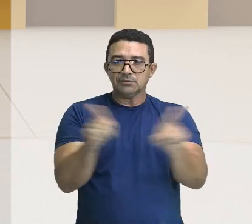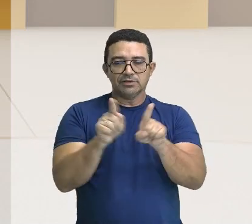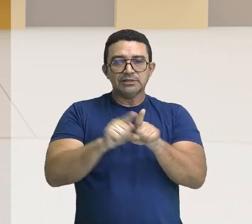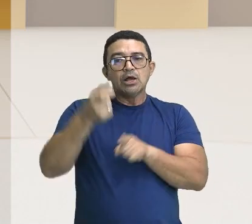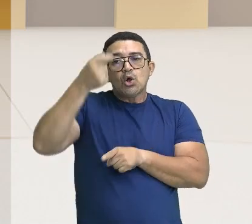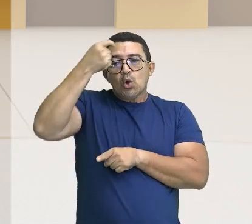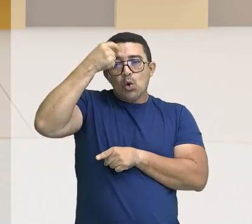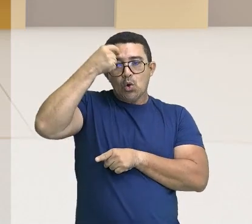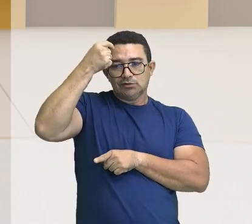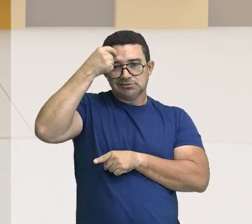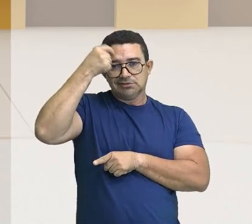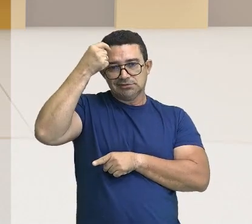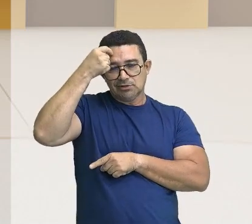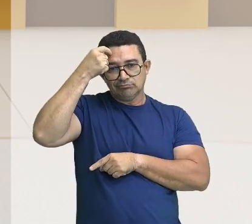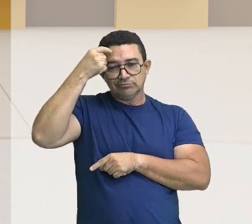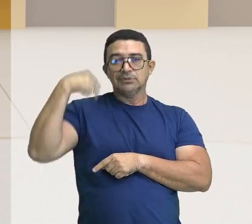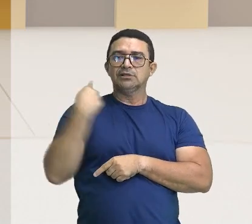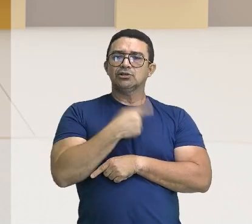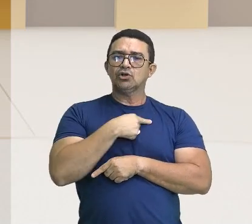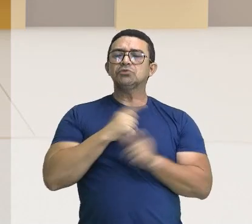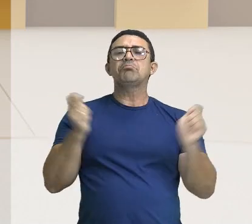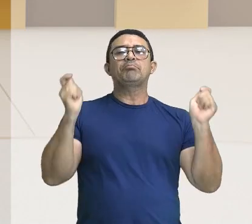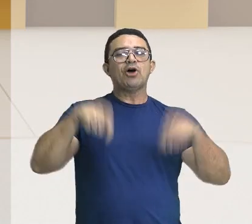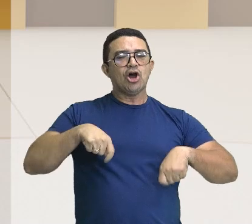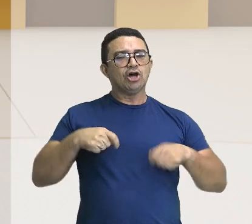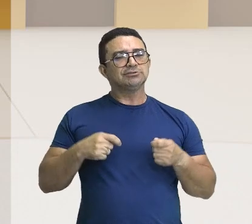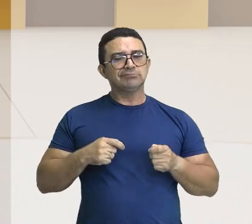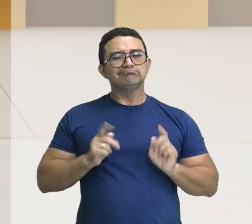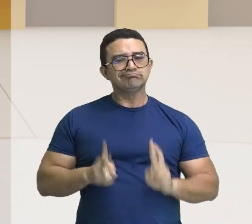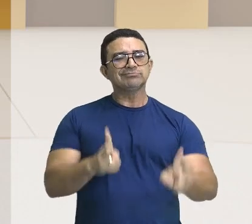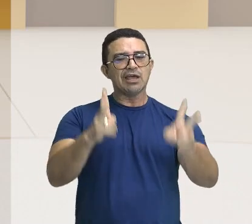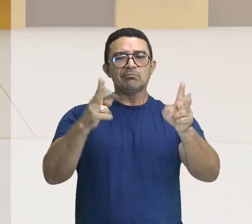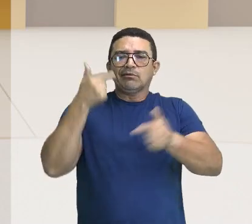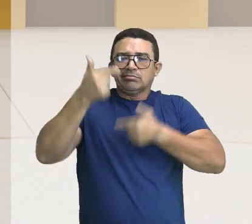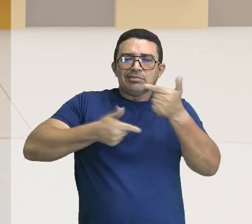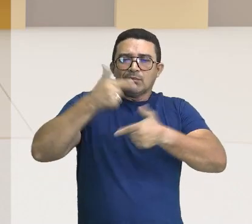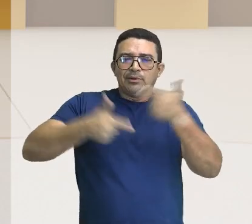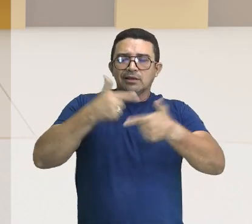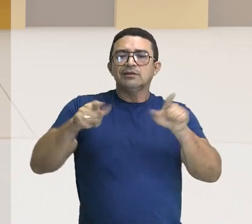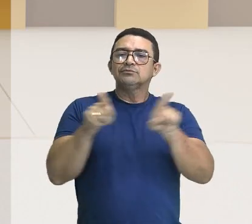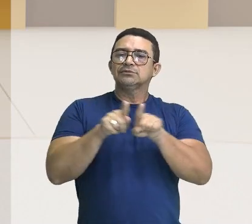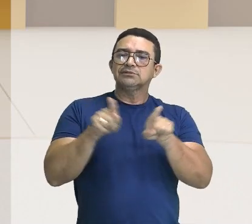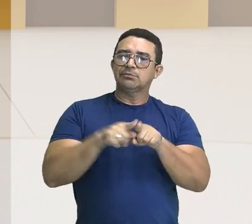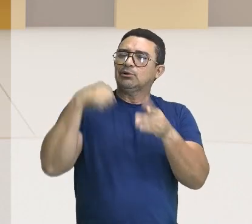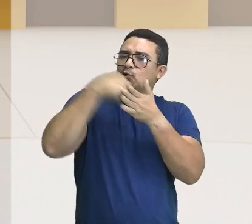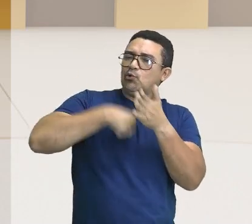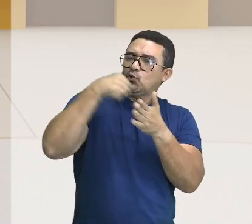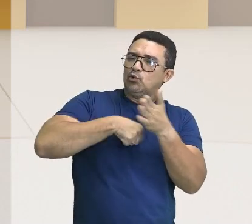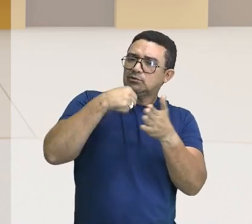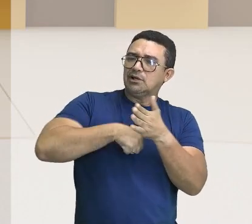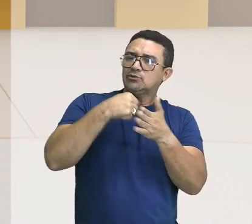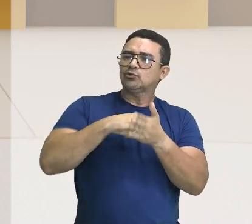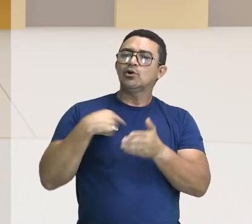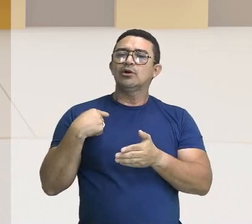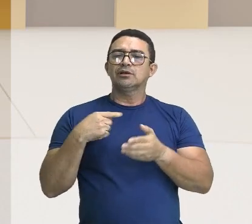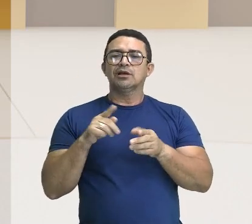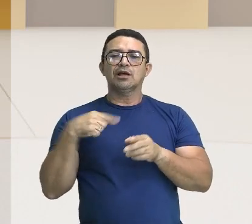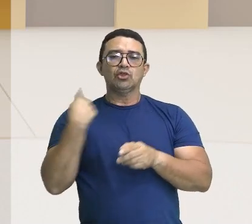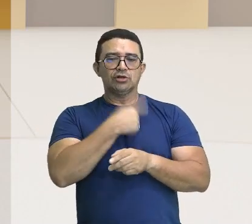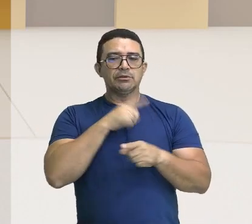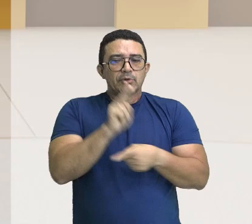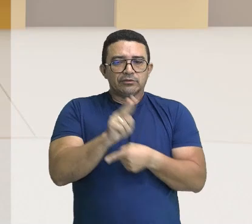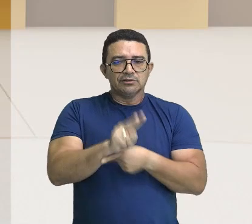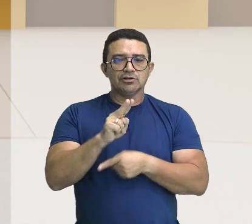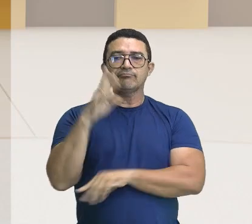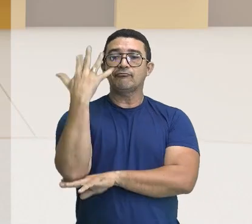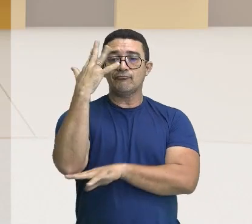para vocês, né? Para que a gente possa continuar trabalhando e defendendo o que nós temos de tão valioso que é a nossa